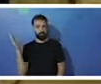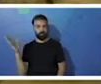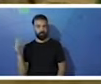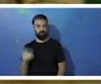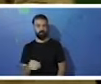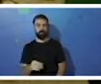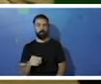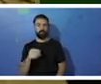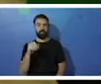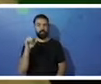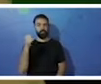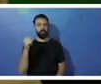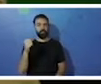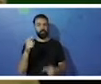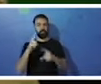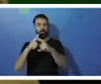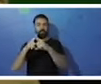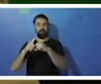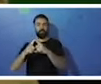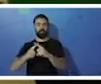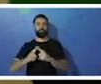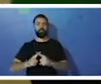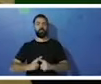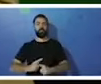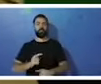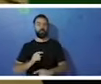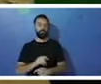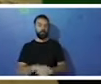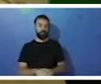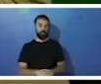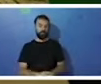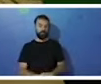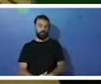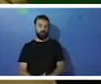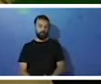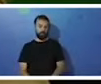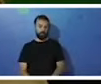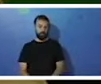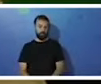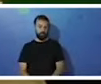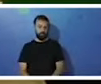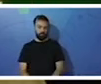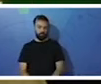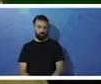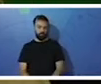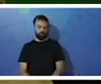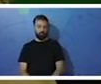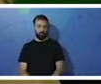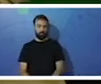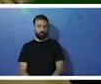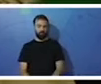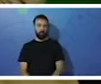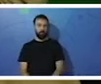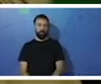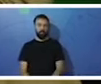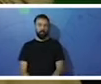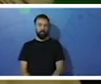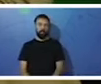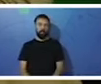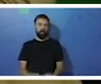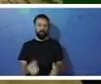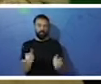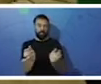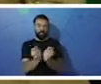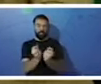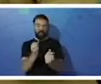Então vamos lá. Vou precisar de auxílio da tabuada do 8, porque olha o que a atividade diz. Quantos grupos